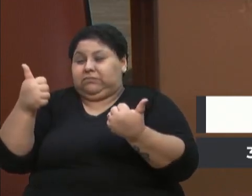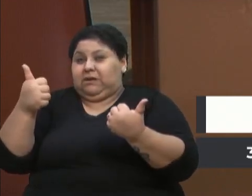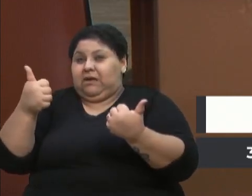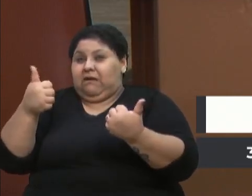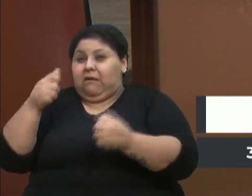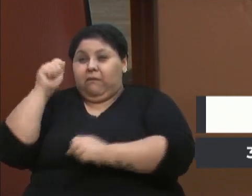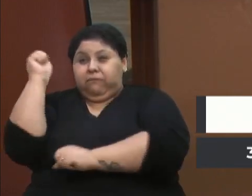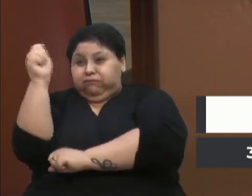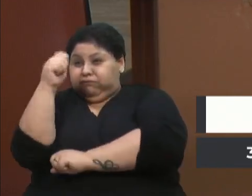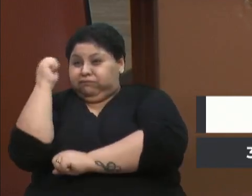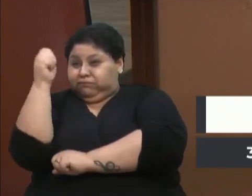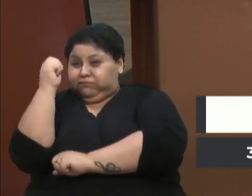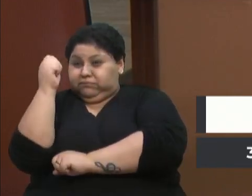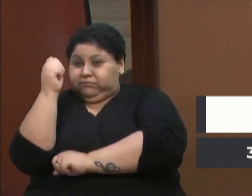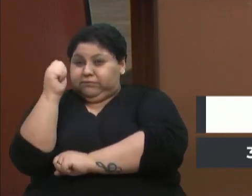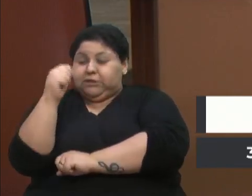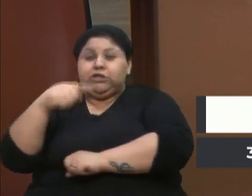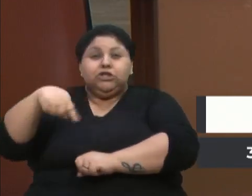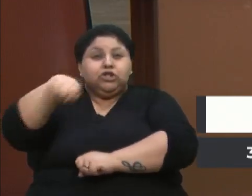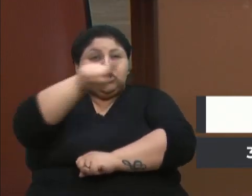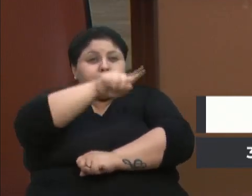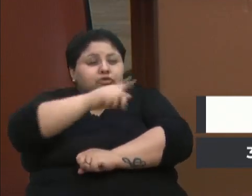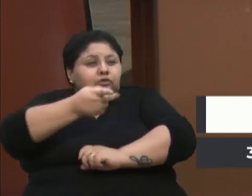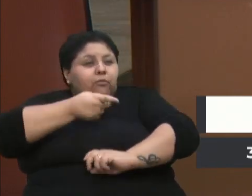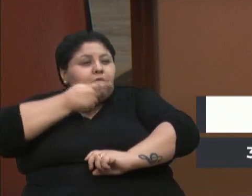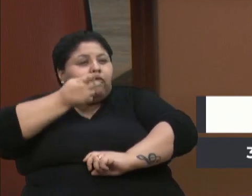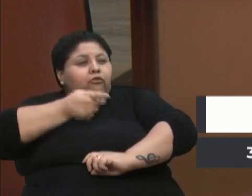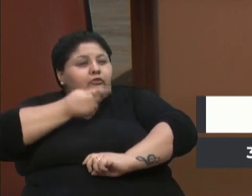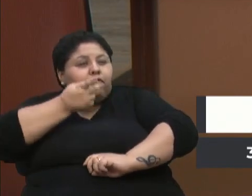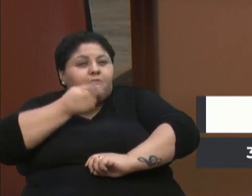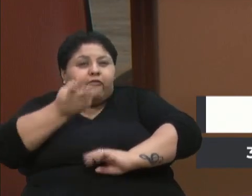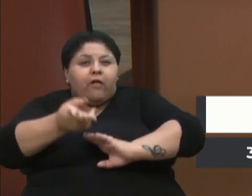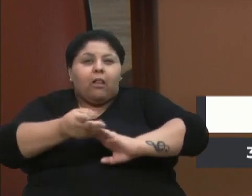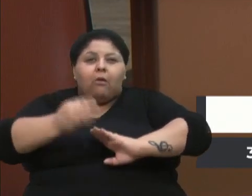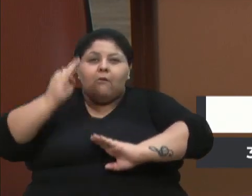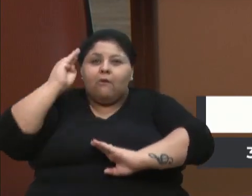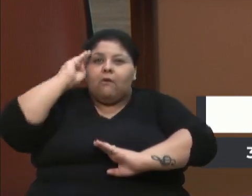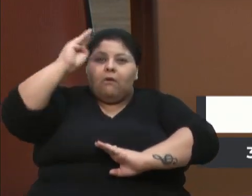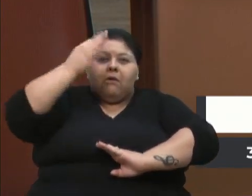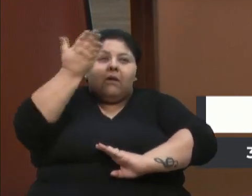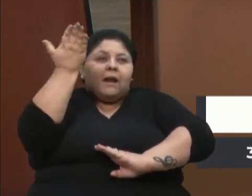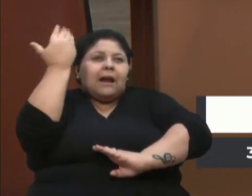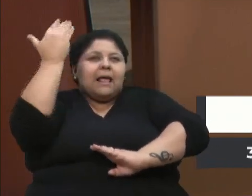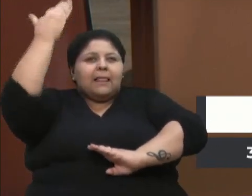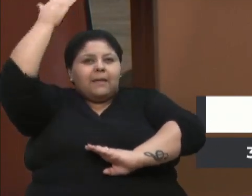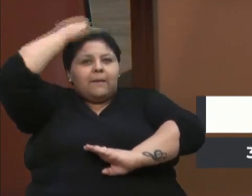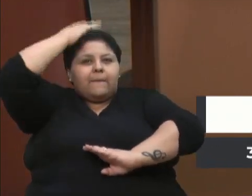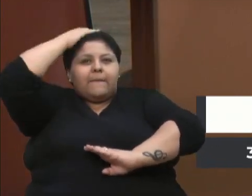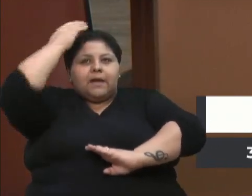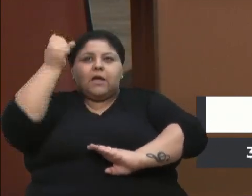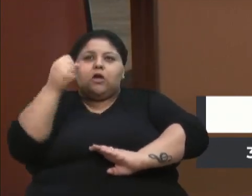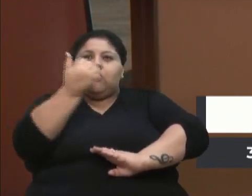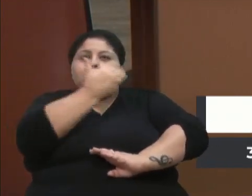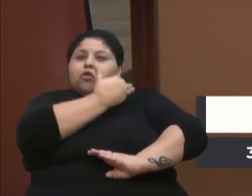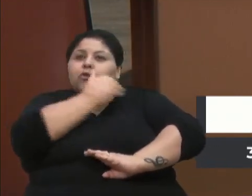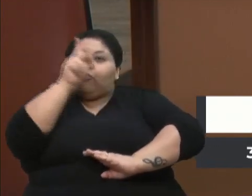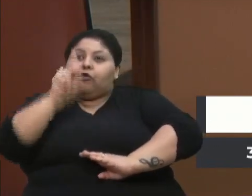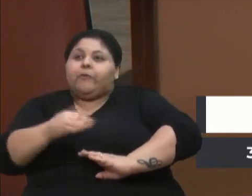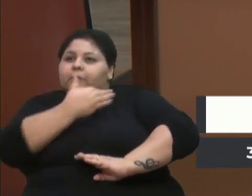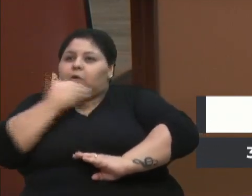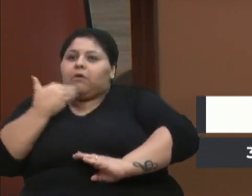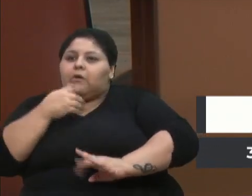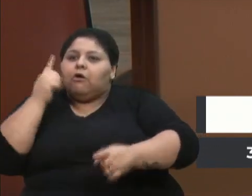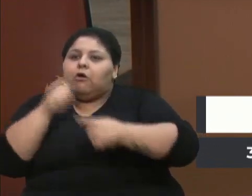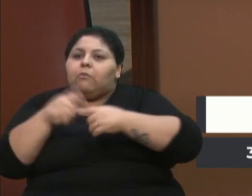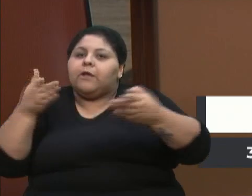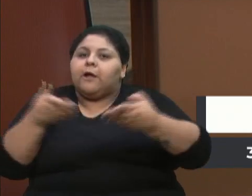o Bolsonaro quando teve aquela catástrofe na Bahia, que 8 pessoas morreram, por que agora ninguém fala que é uma falta de vergonha